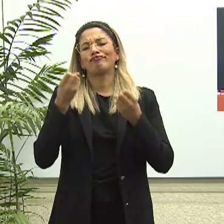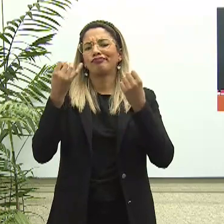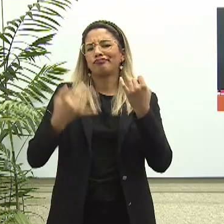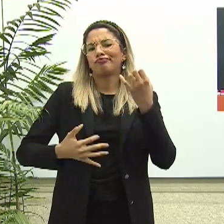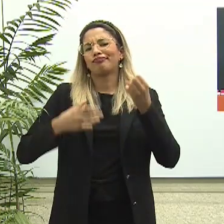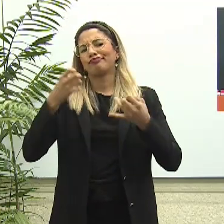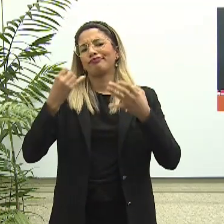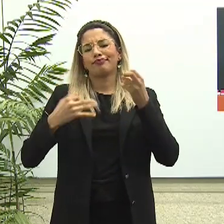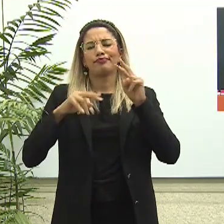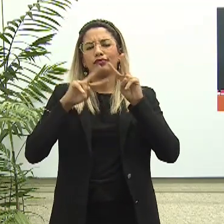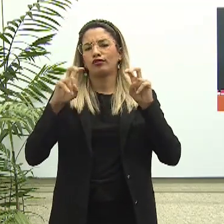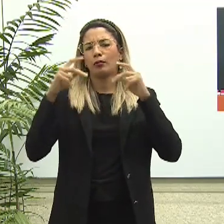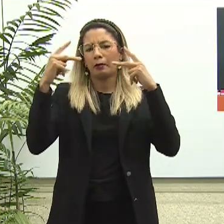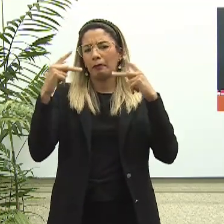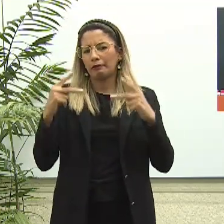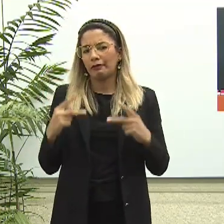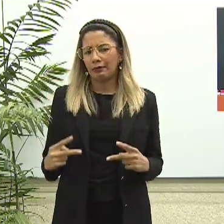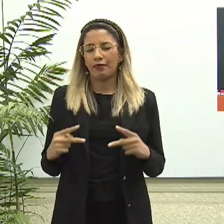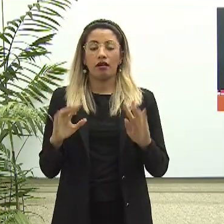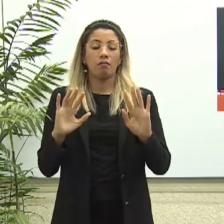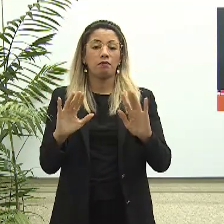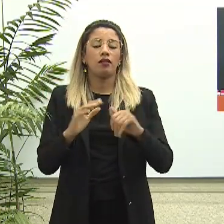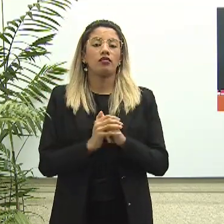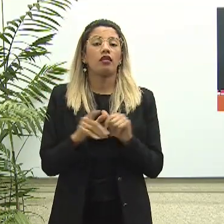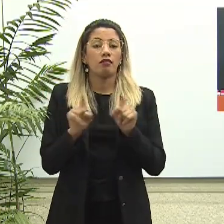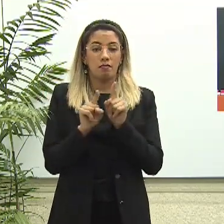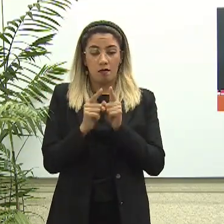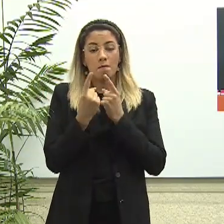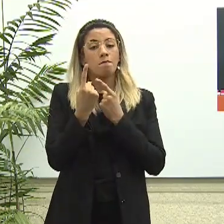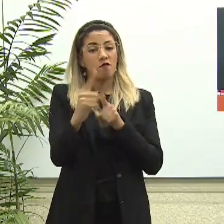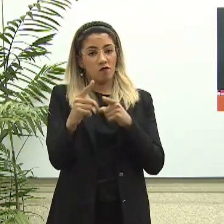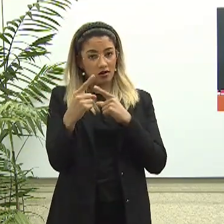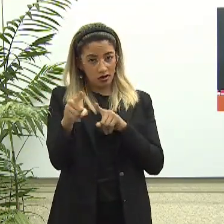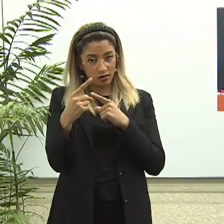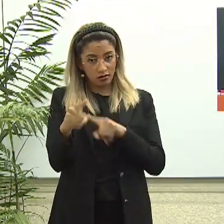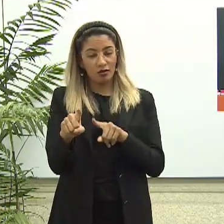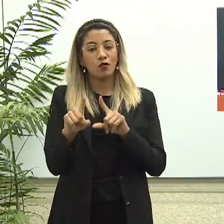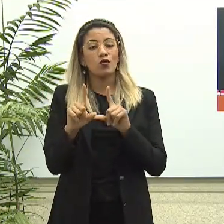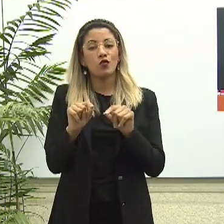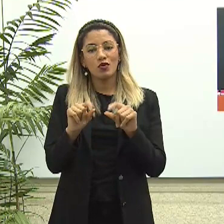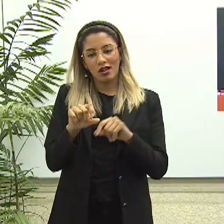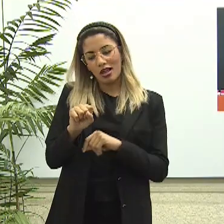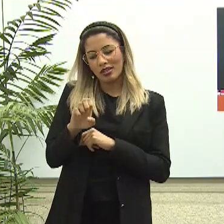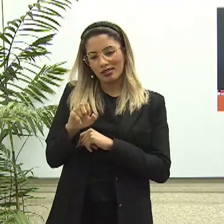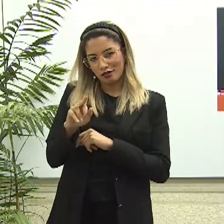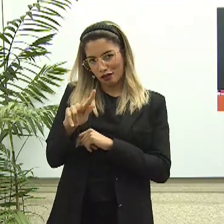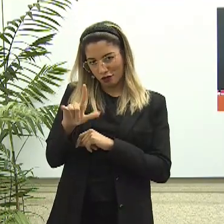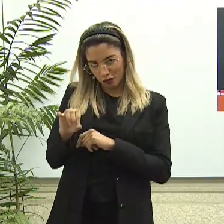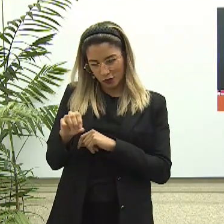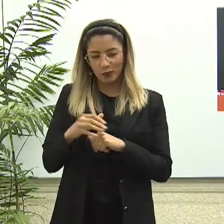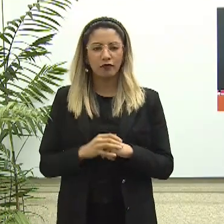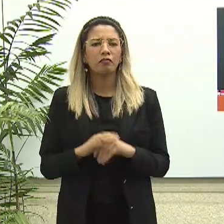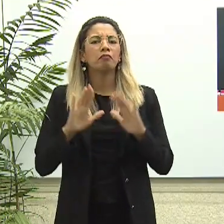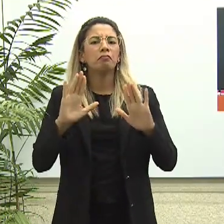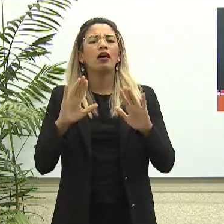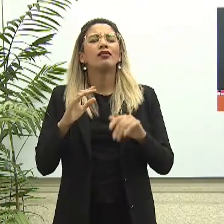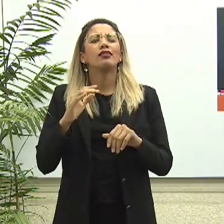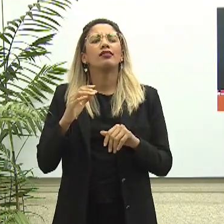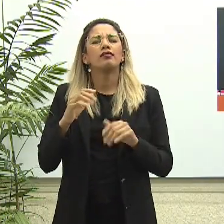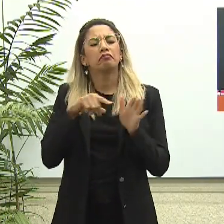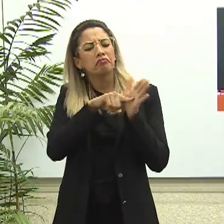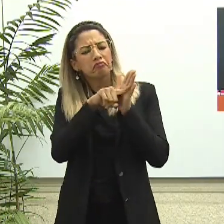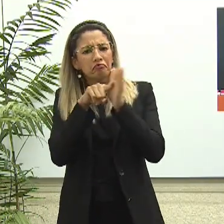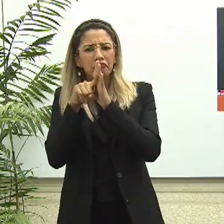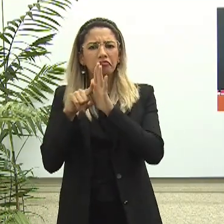mas é até uma provocação direta indireta ao próprio Sérgio nesse sentido né e a formação desses cientistas da